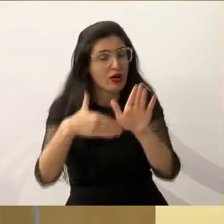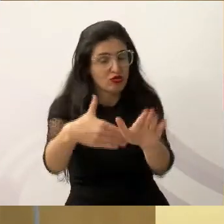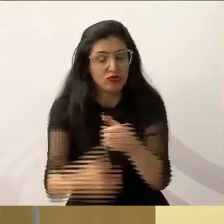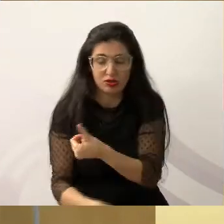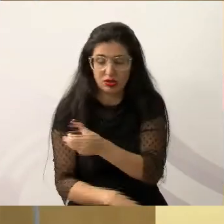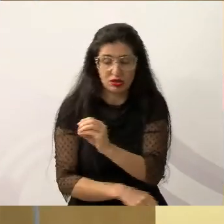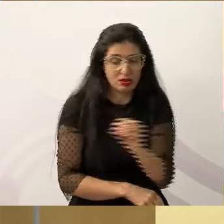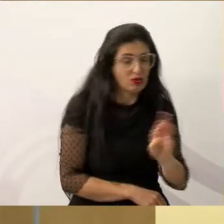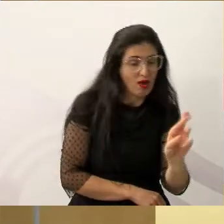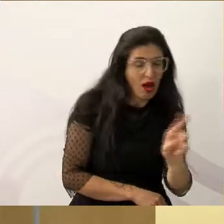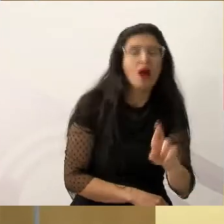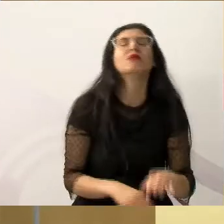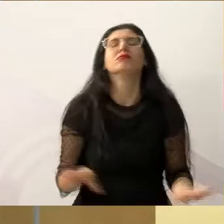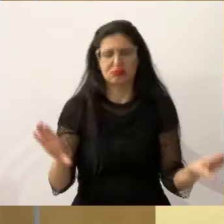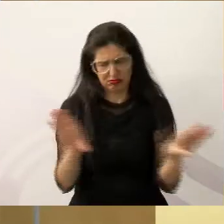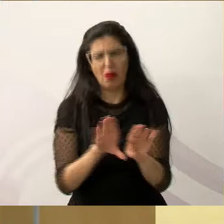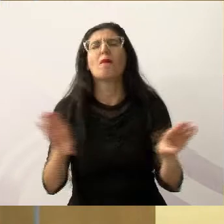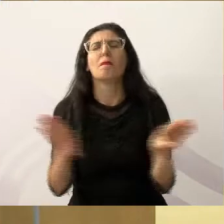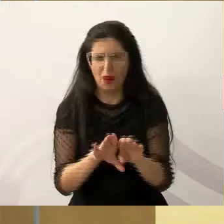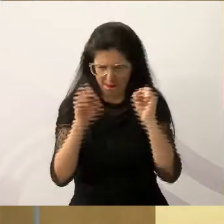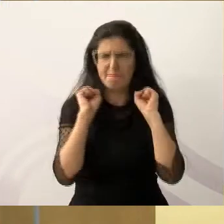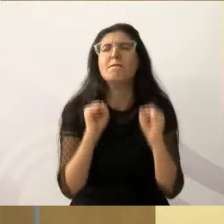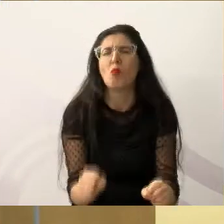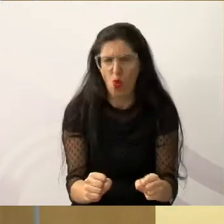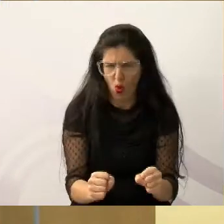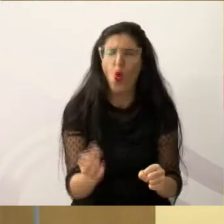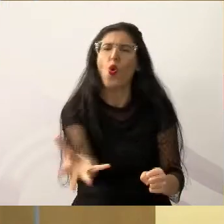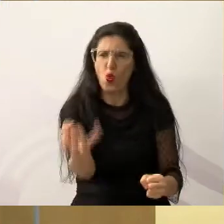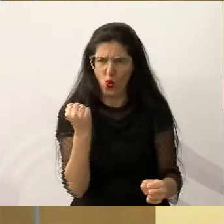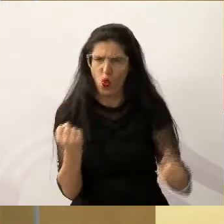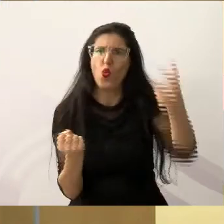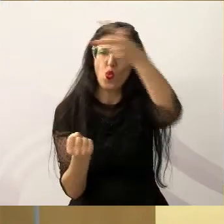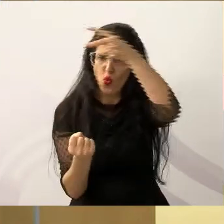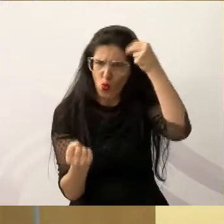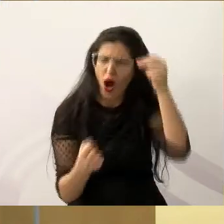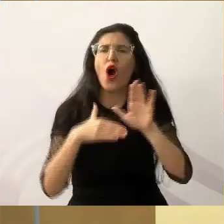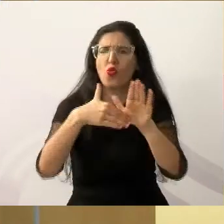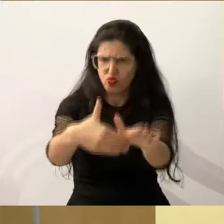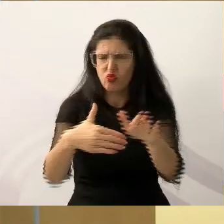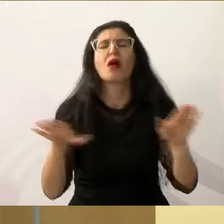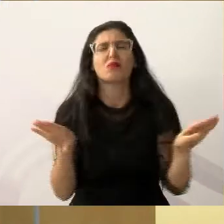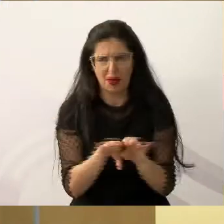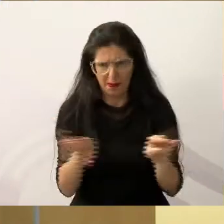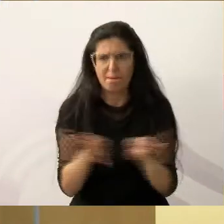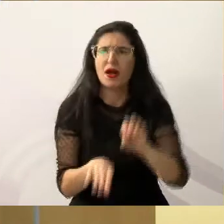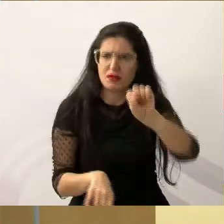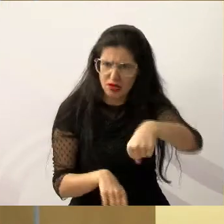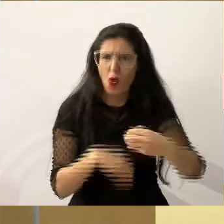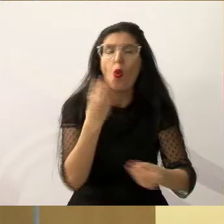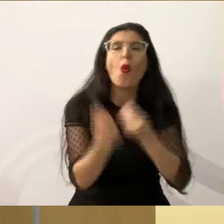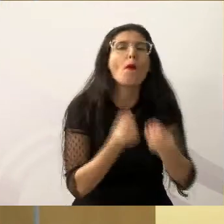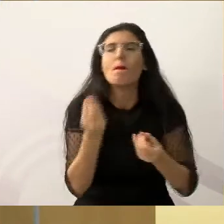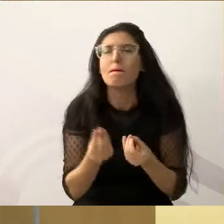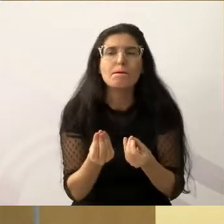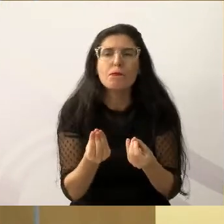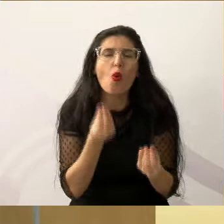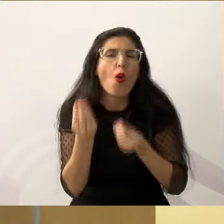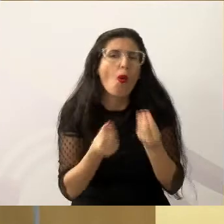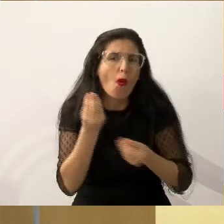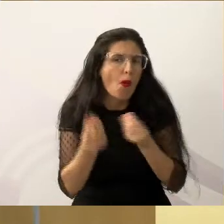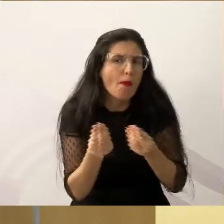a ter direito a esse voucher alimentação, que será pago da seguinte forma. Volto a